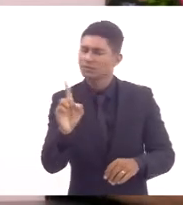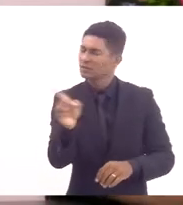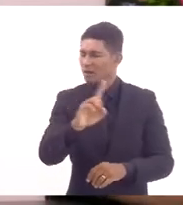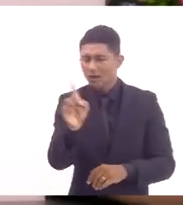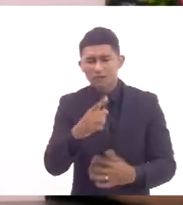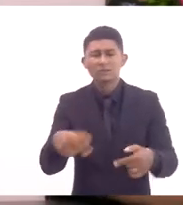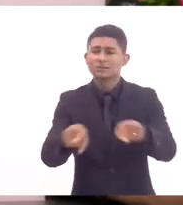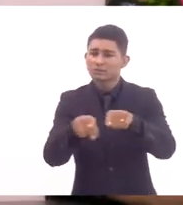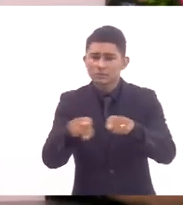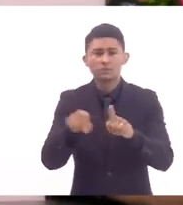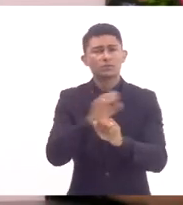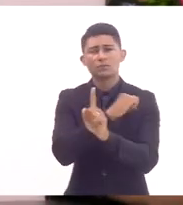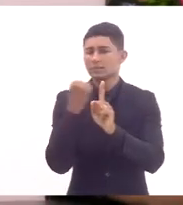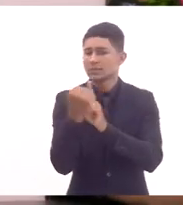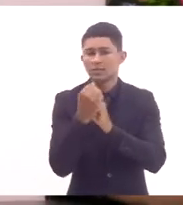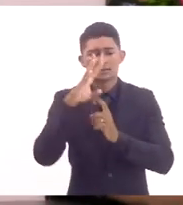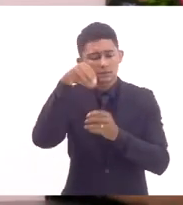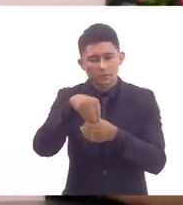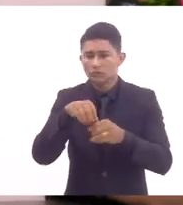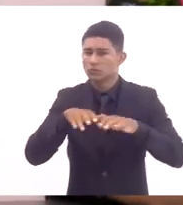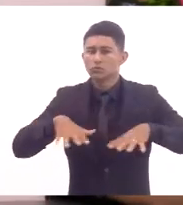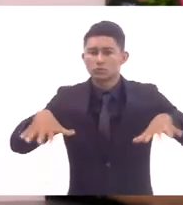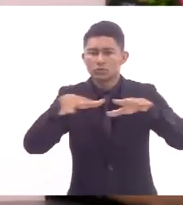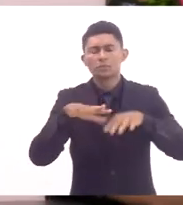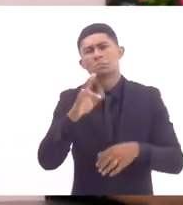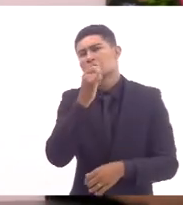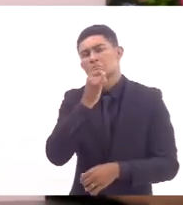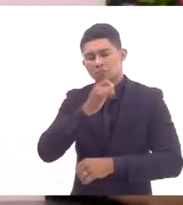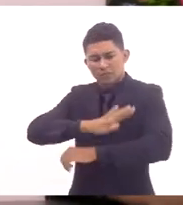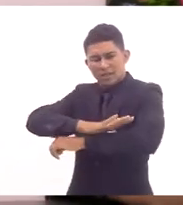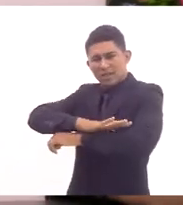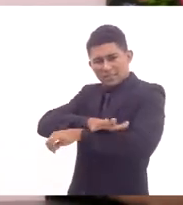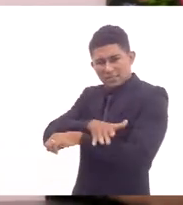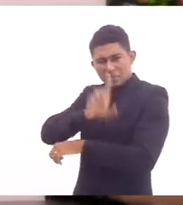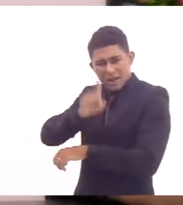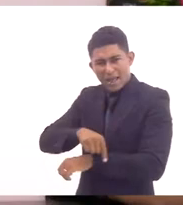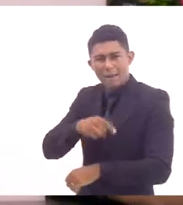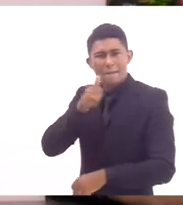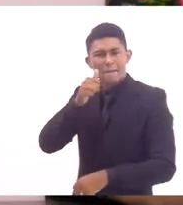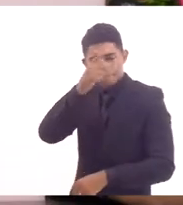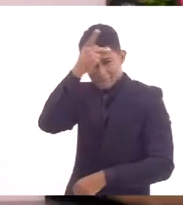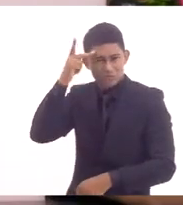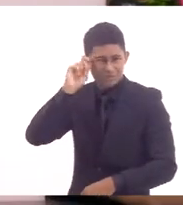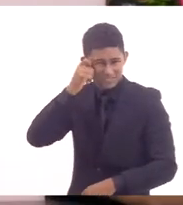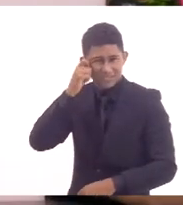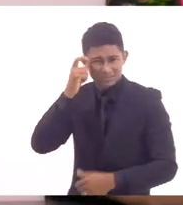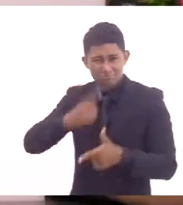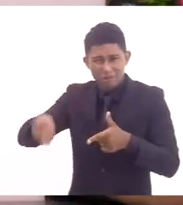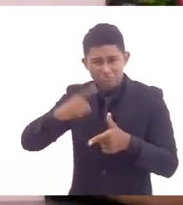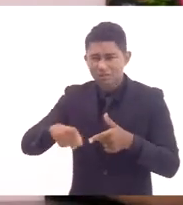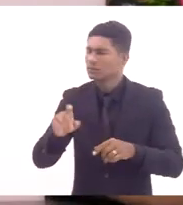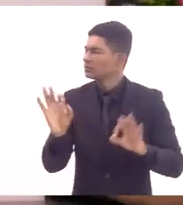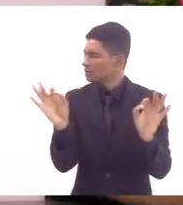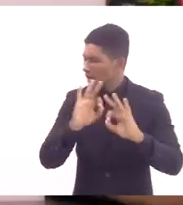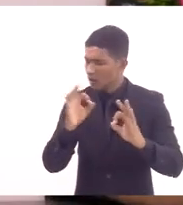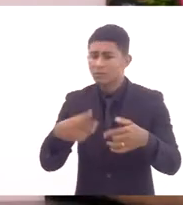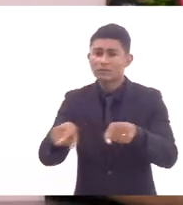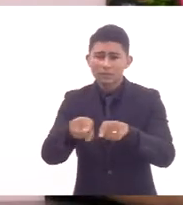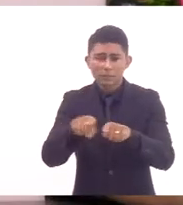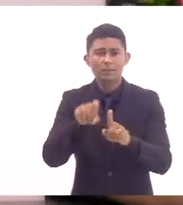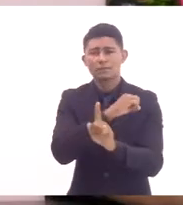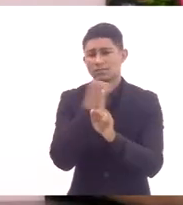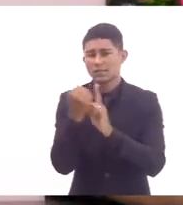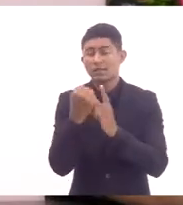problema da sociedade é o racismo não é um problema da as negras é um problema da sociedade assim como LGBT